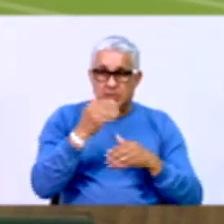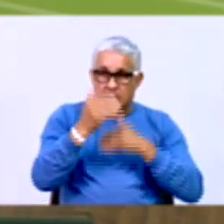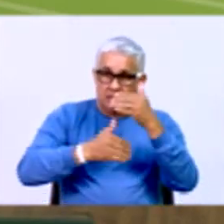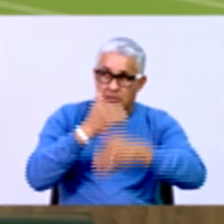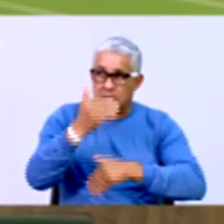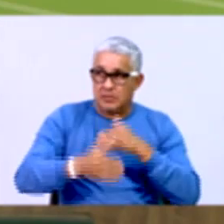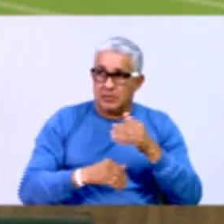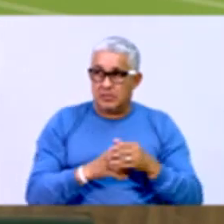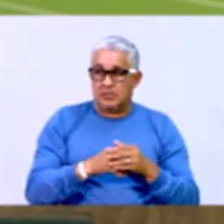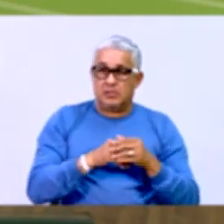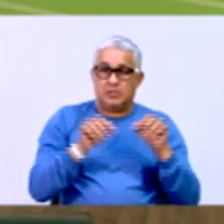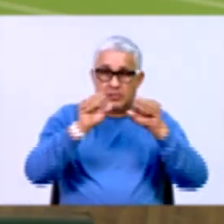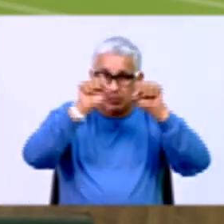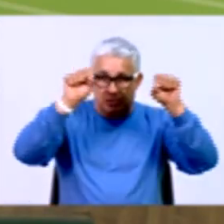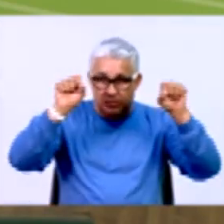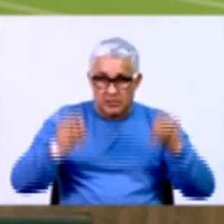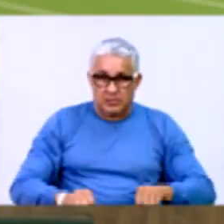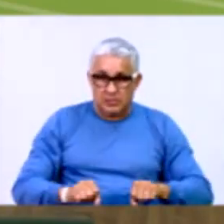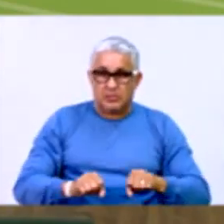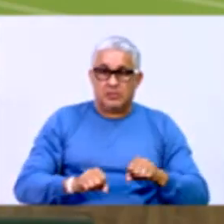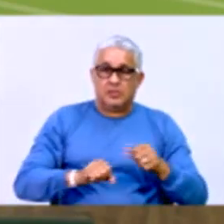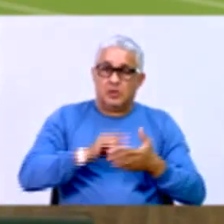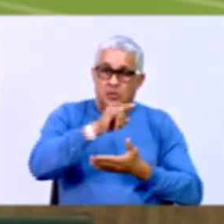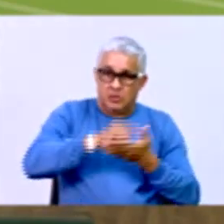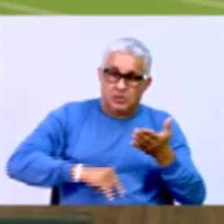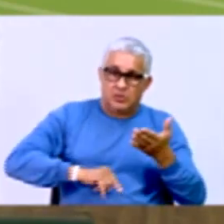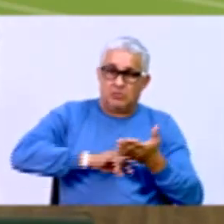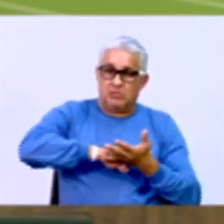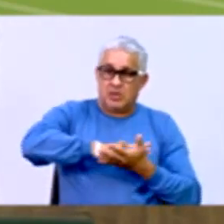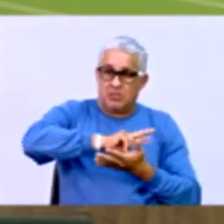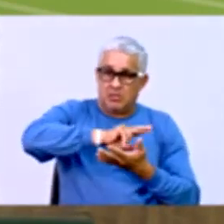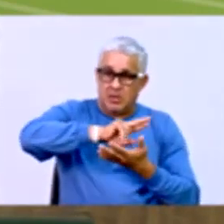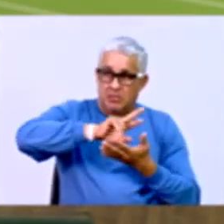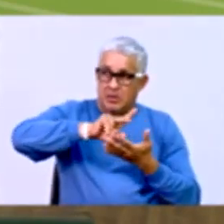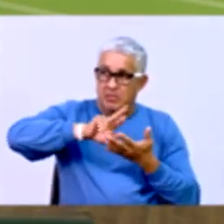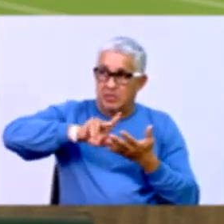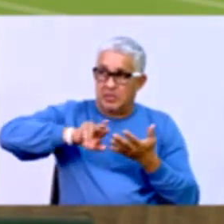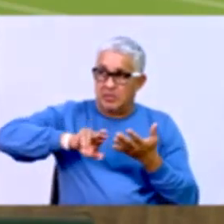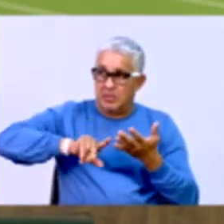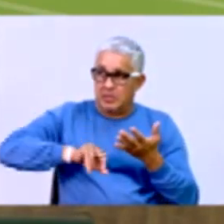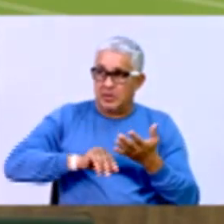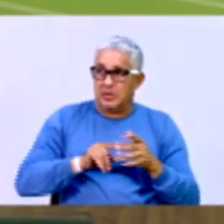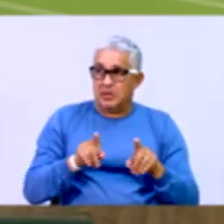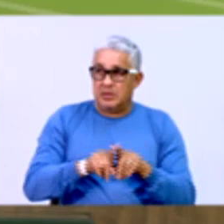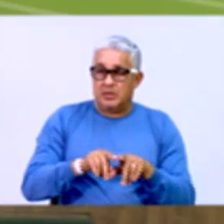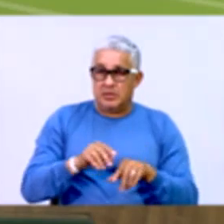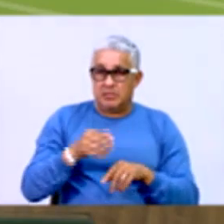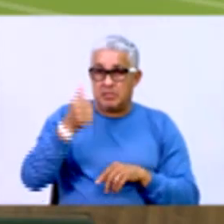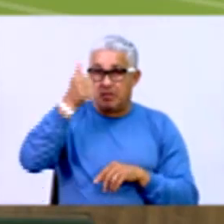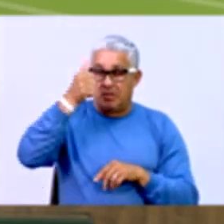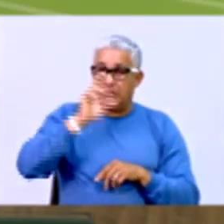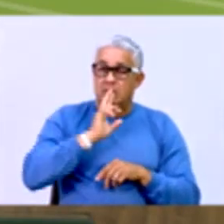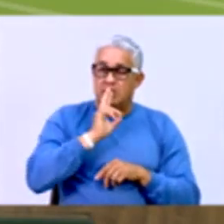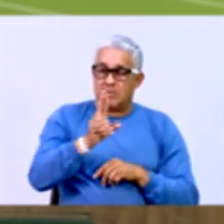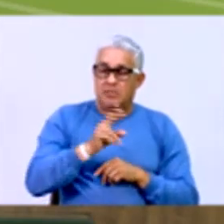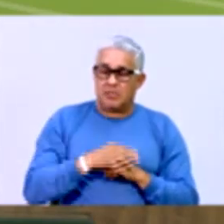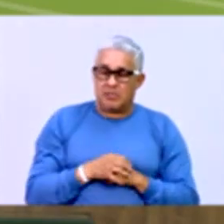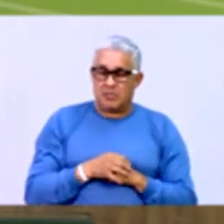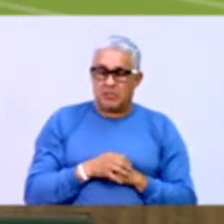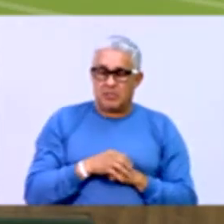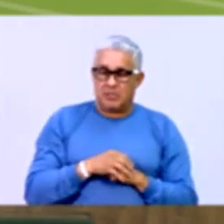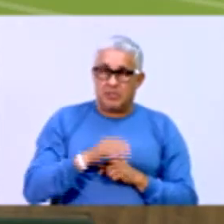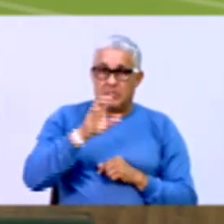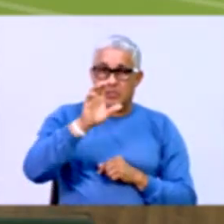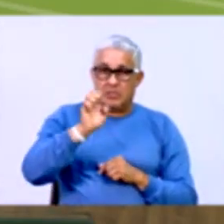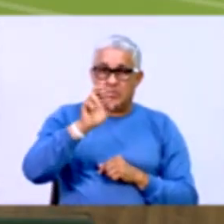processos, sistemas, registros, documentos. Ela foi além, né? Inclusive, lá, a primeira resposta que foi Cerejeiras